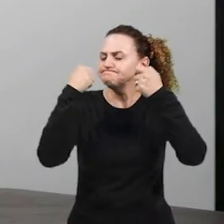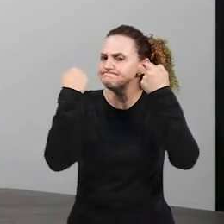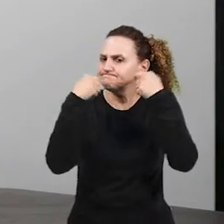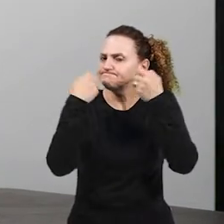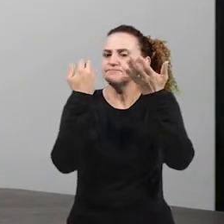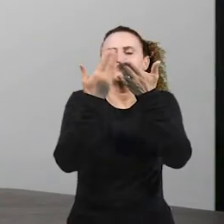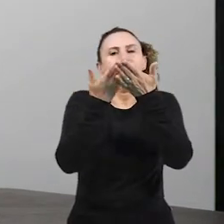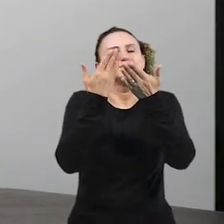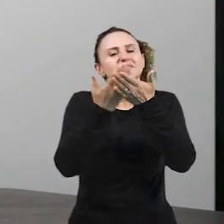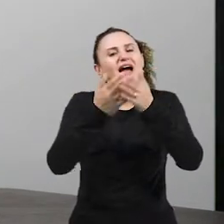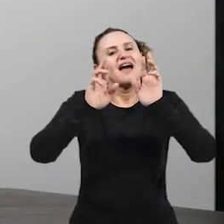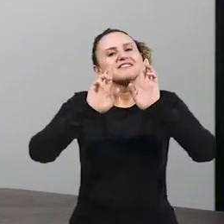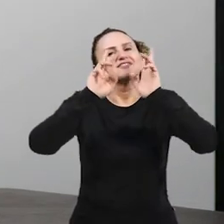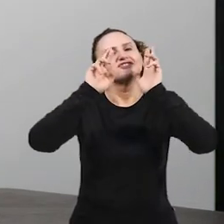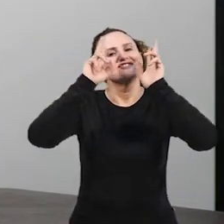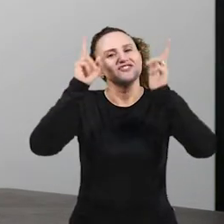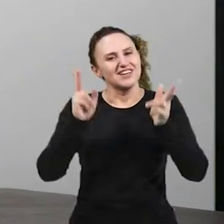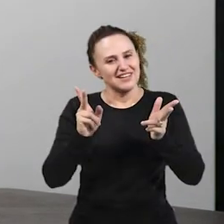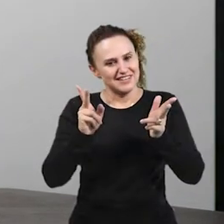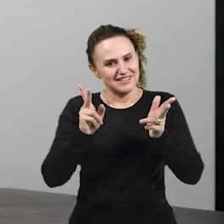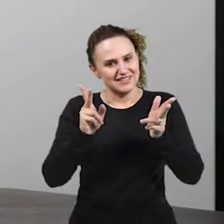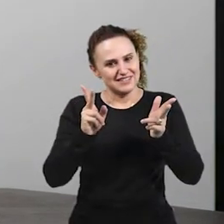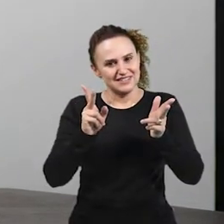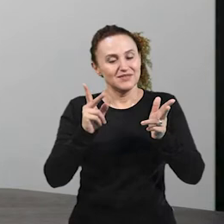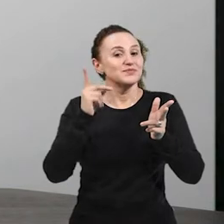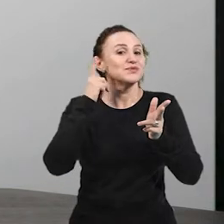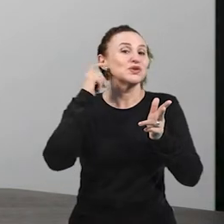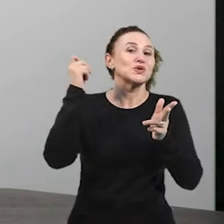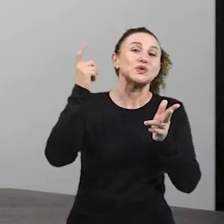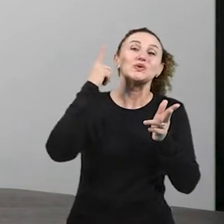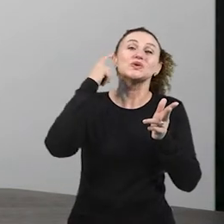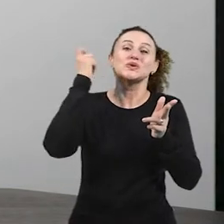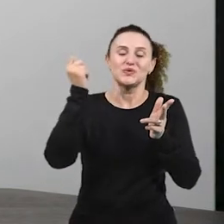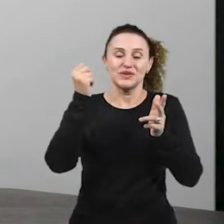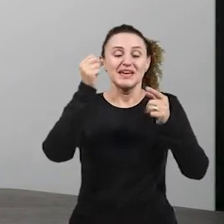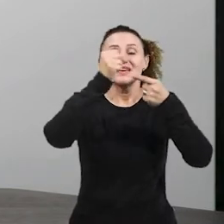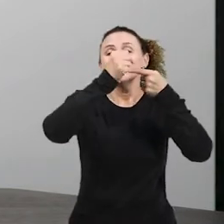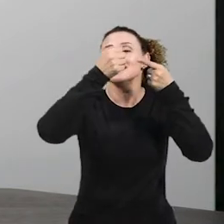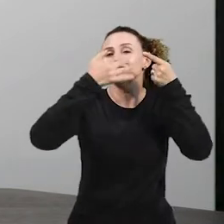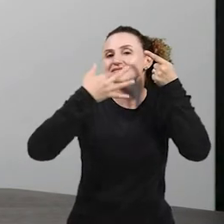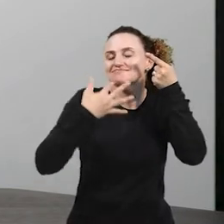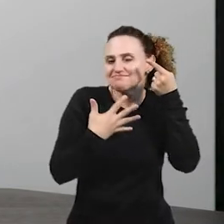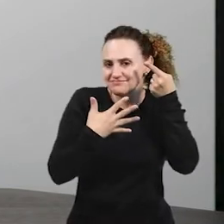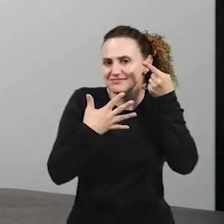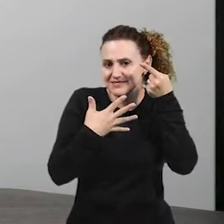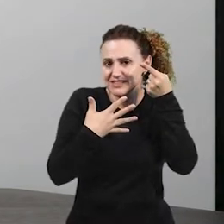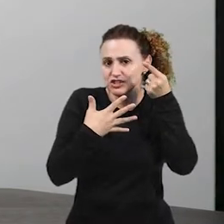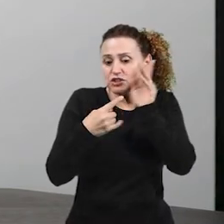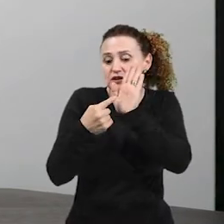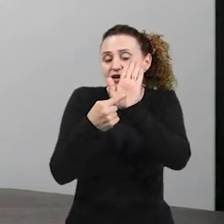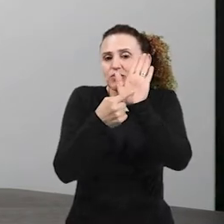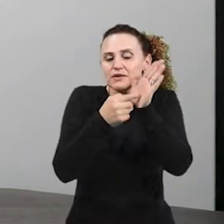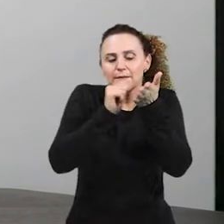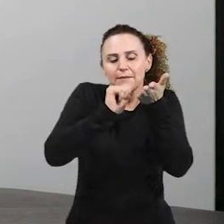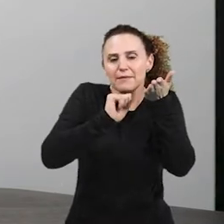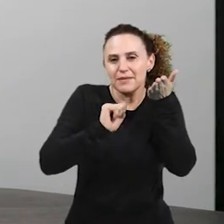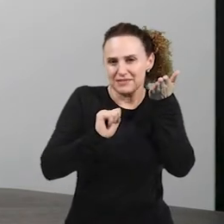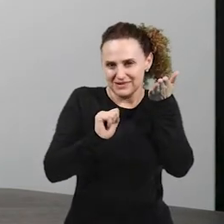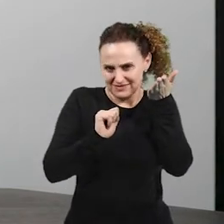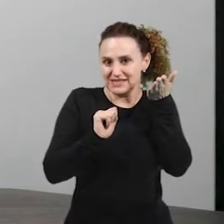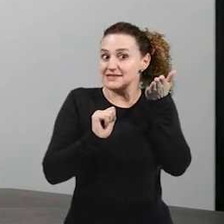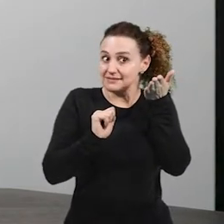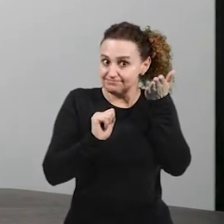as diferenças dos sons as características deles é e que vão refletir na escrita do aluno